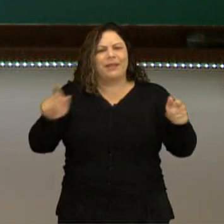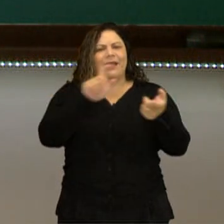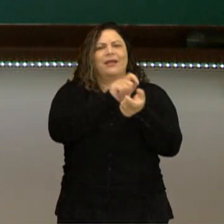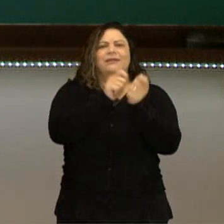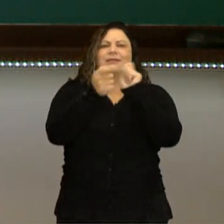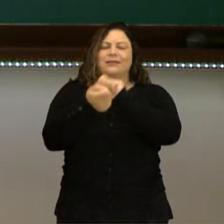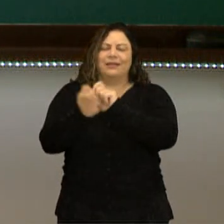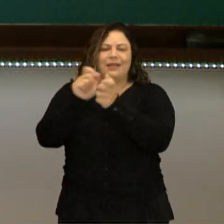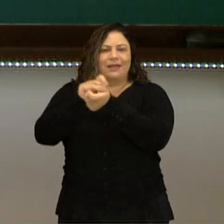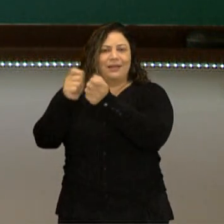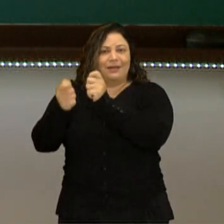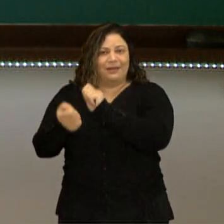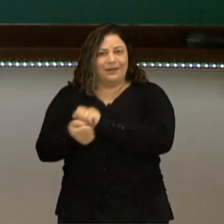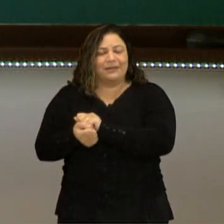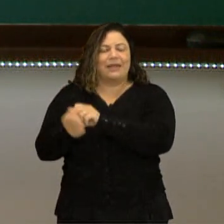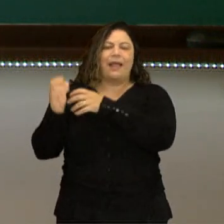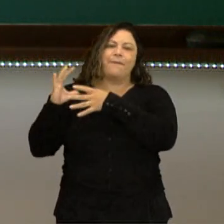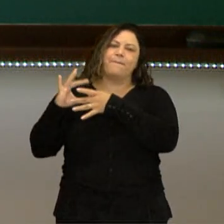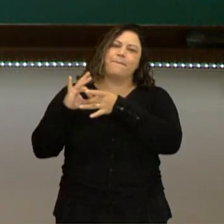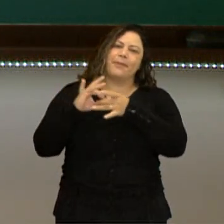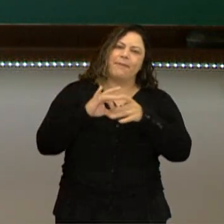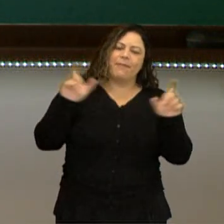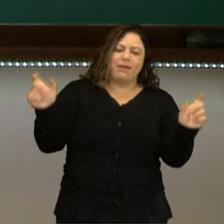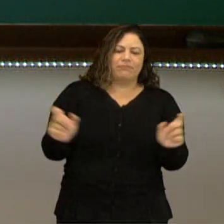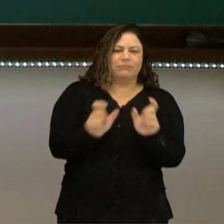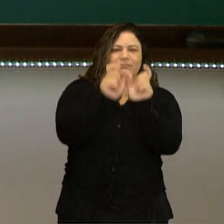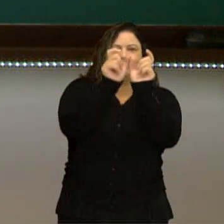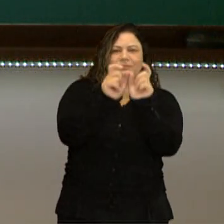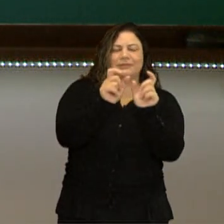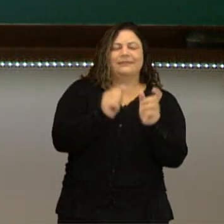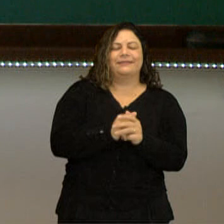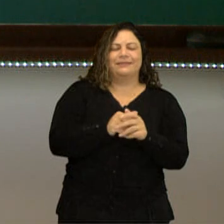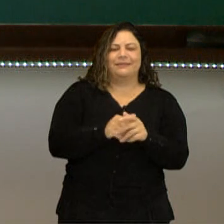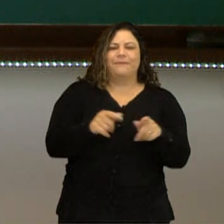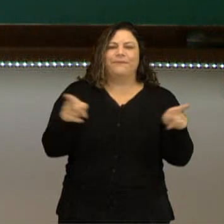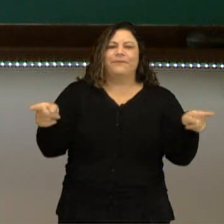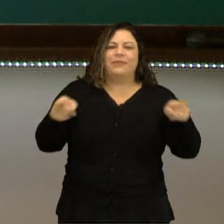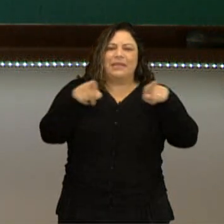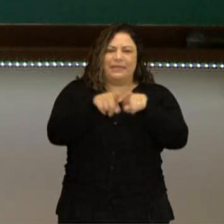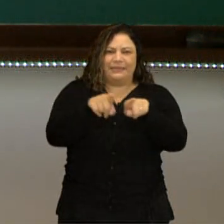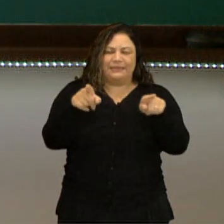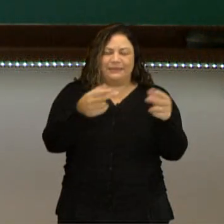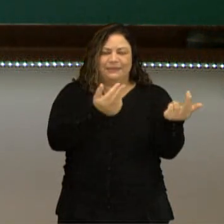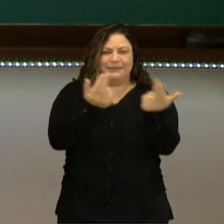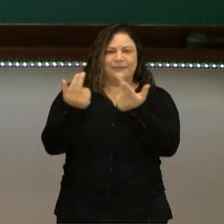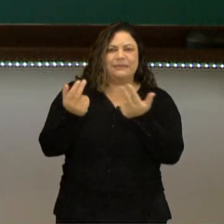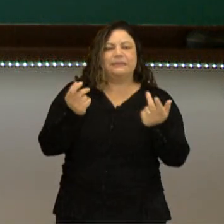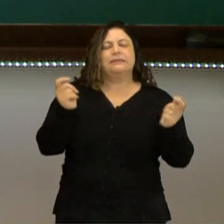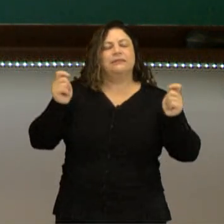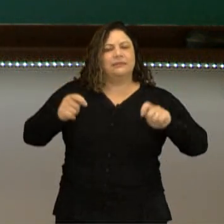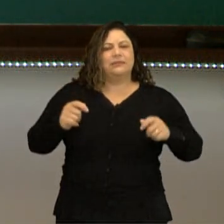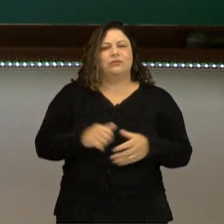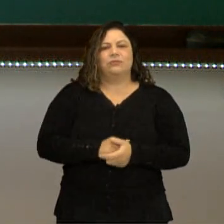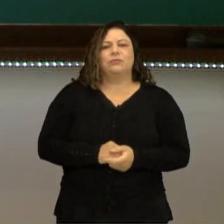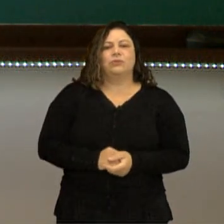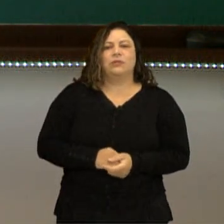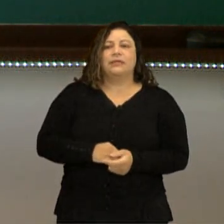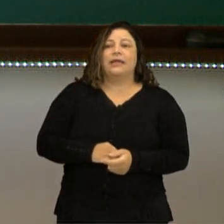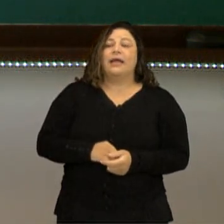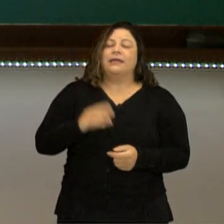utilização de conectivos, palavras sinônimas, em vez do tô, usar o